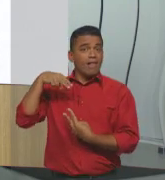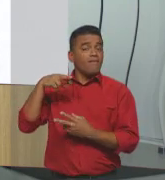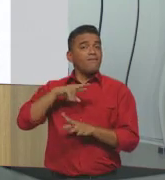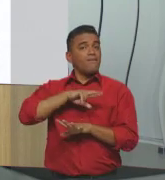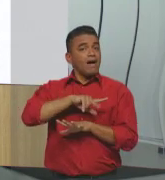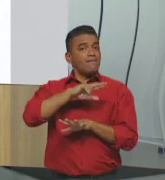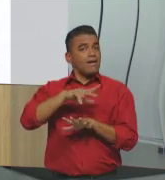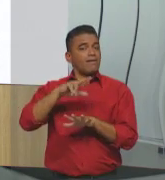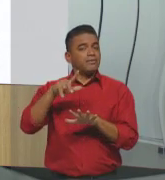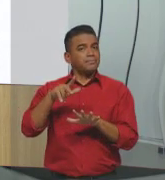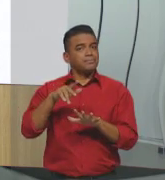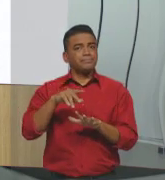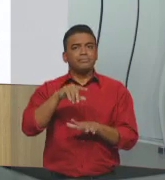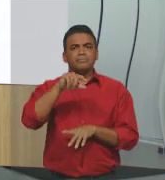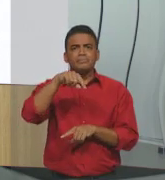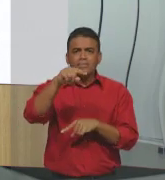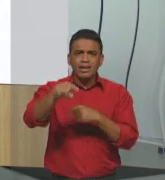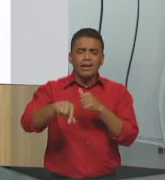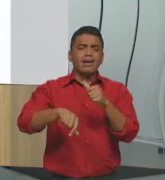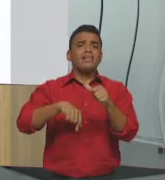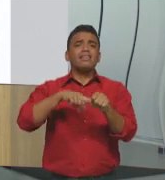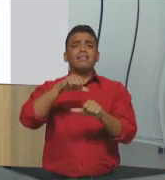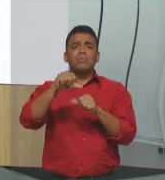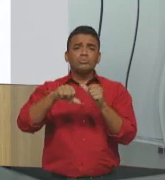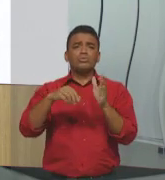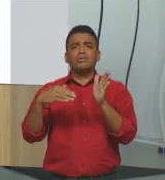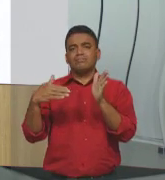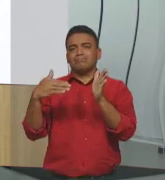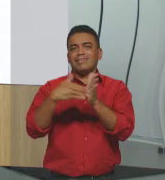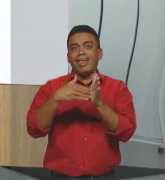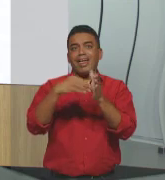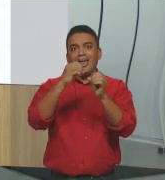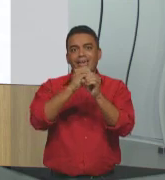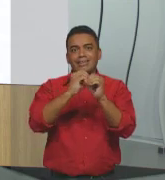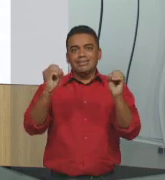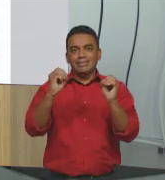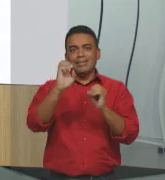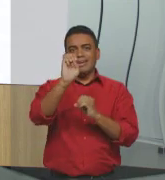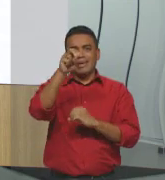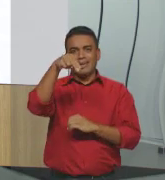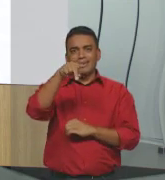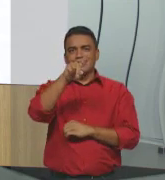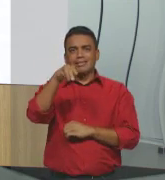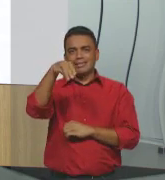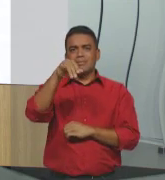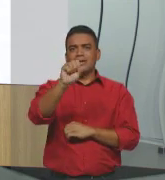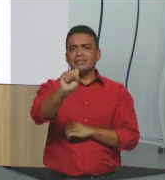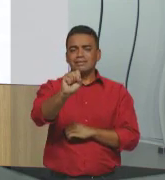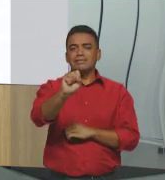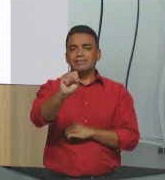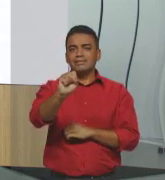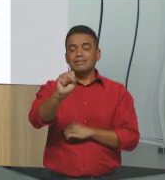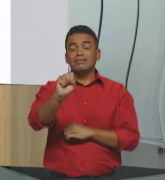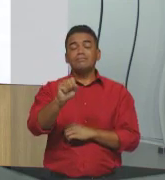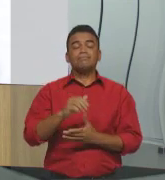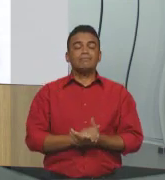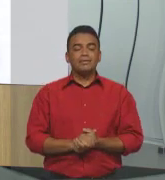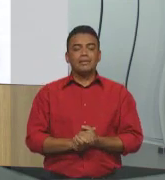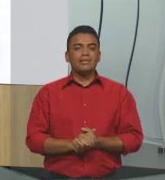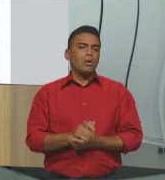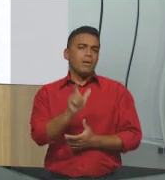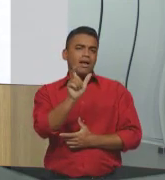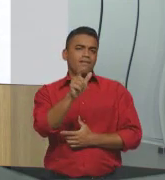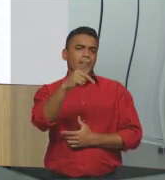E aí eu vou utilizar depois o quê? Uma enzima de restrição para cortar. Então esse primer vai ser o quê?